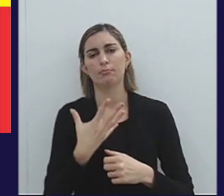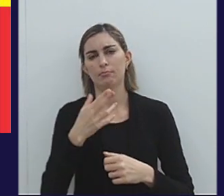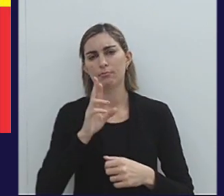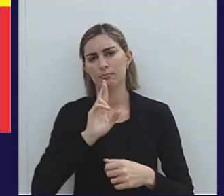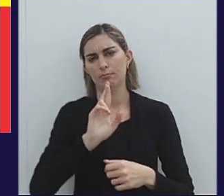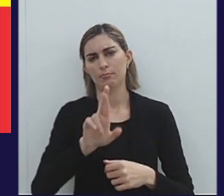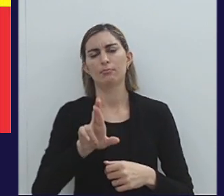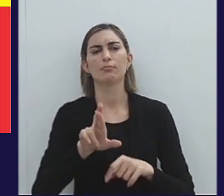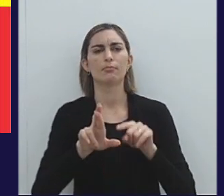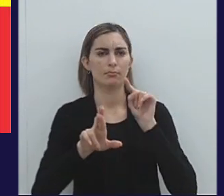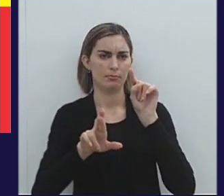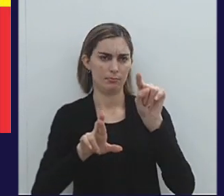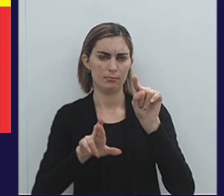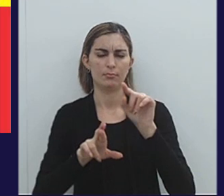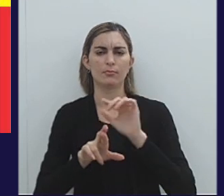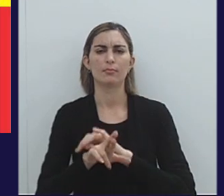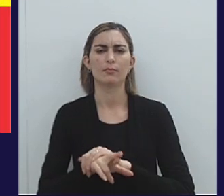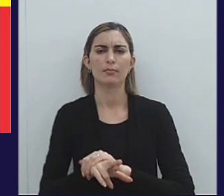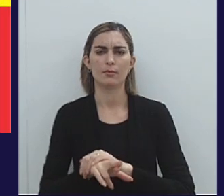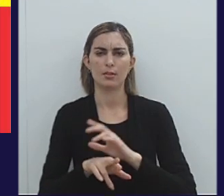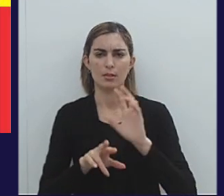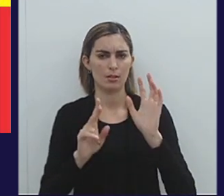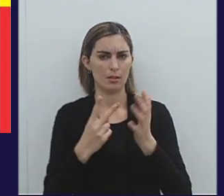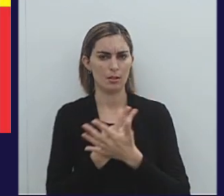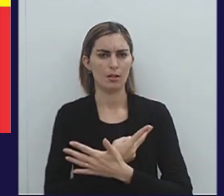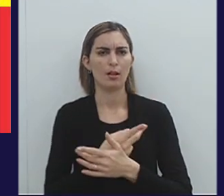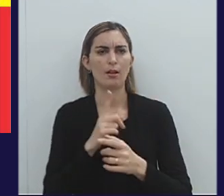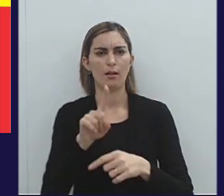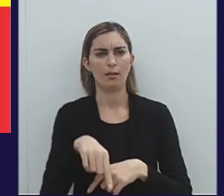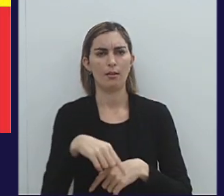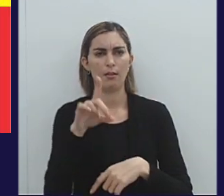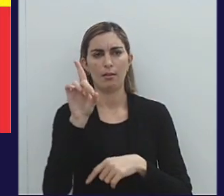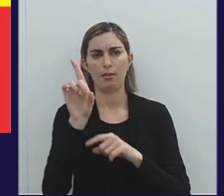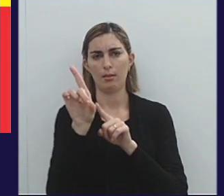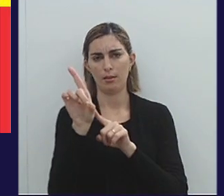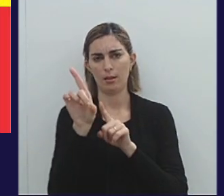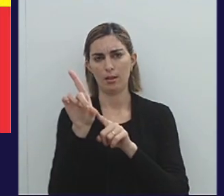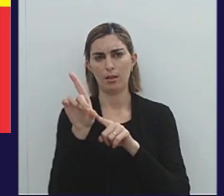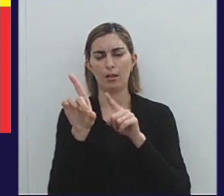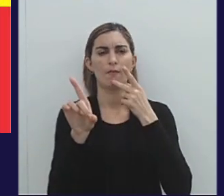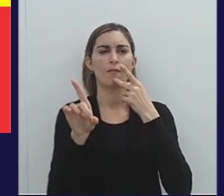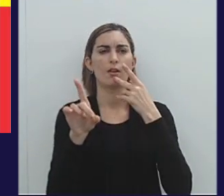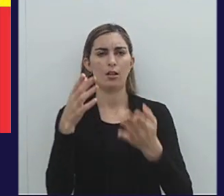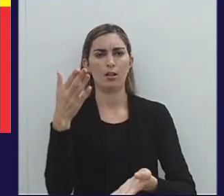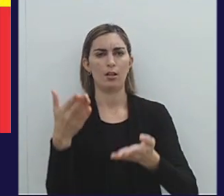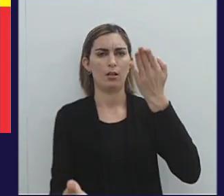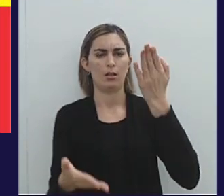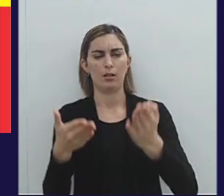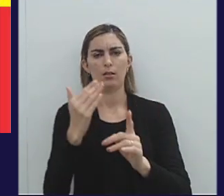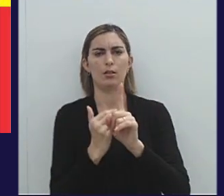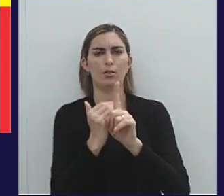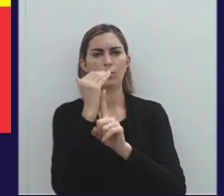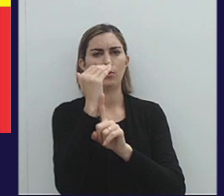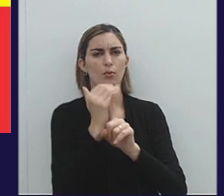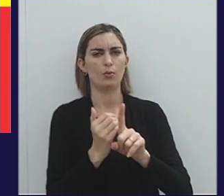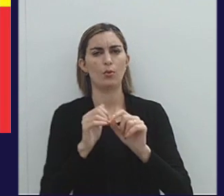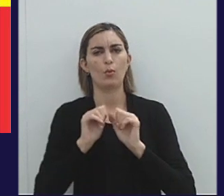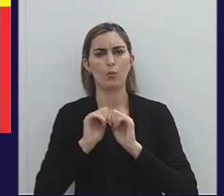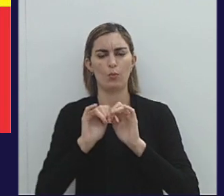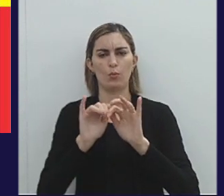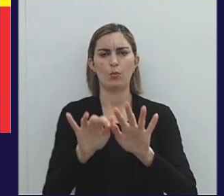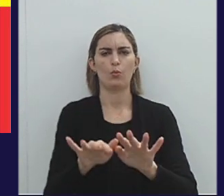Bom, a resposta que é incorreta é a letra D, quando diz: o equilíbrio térmico